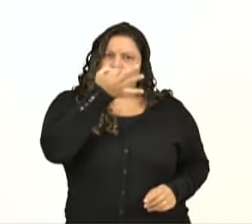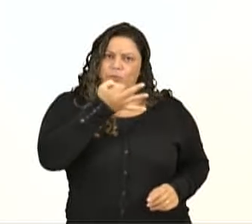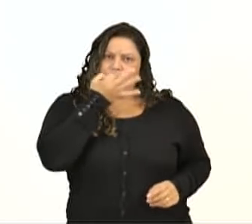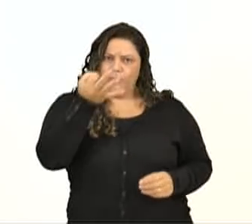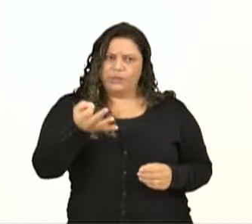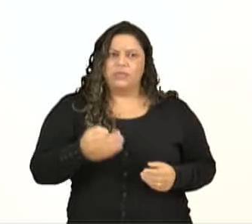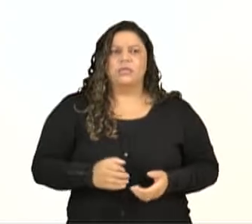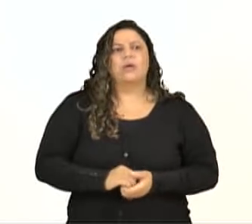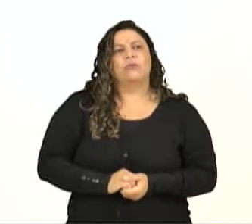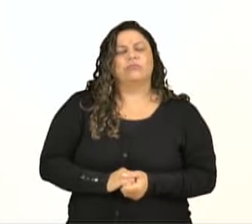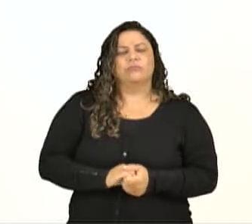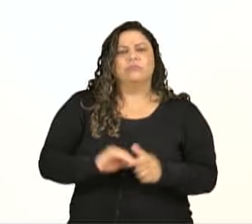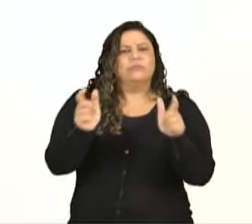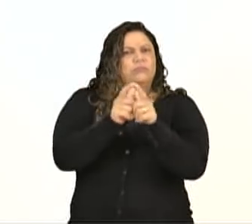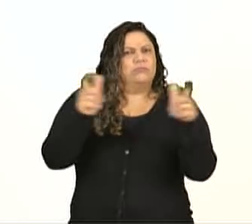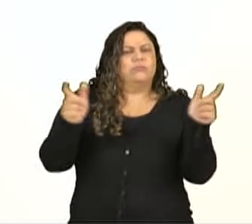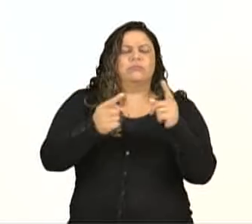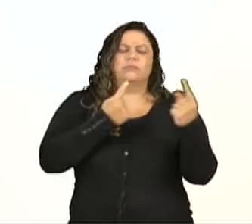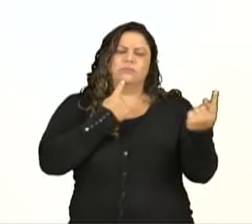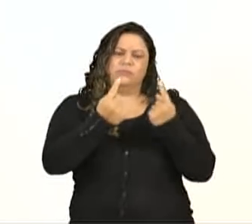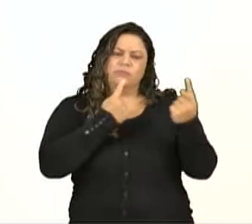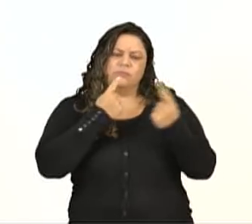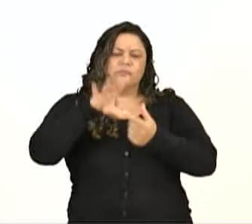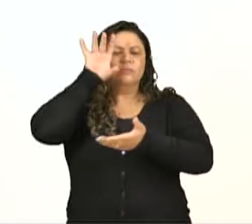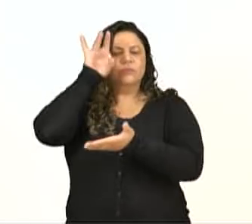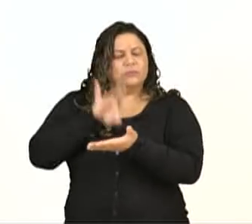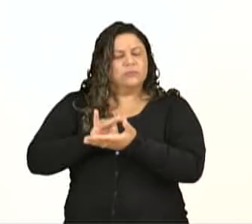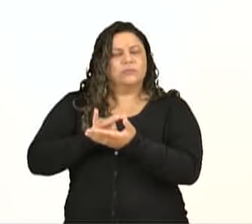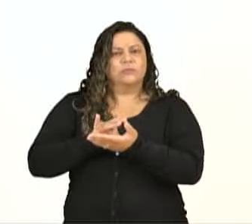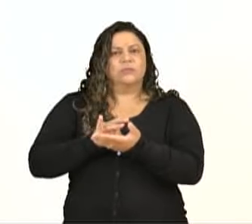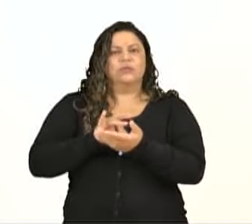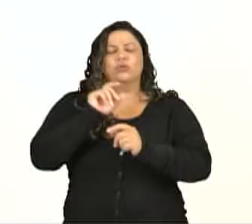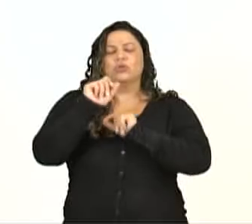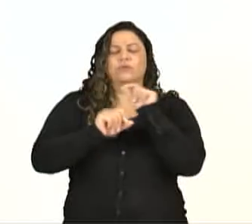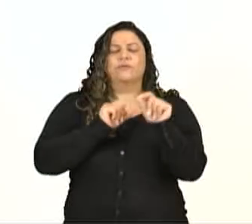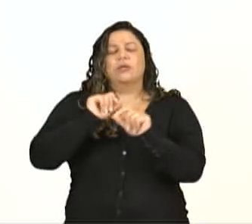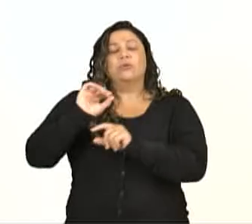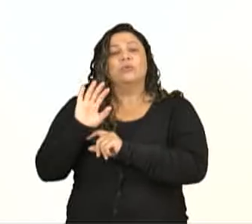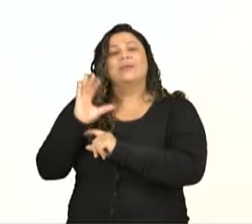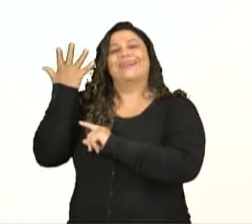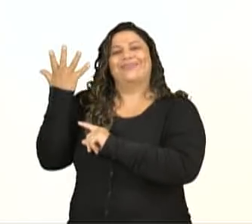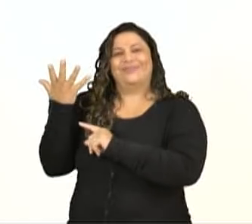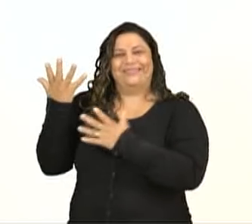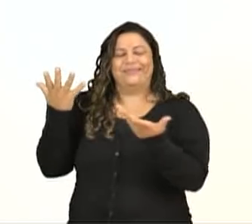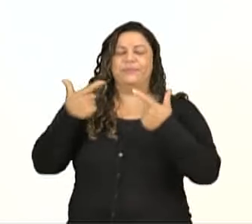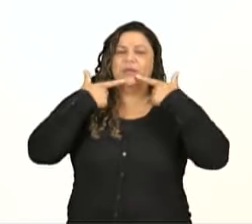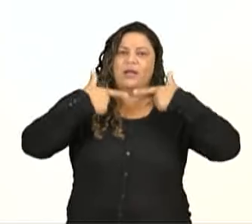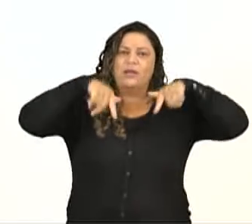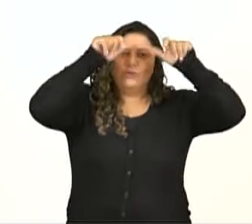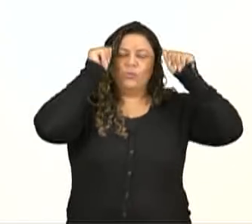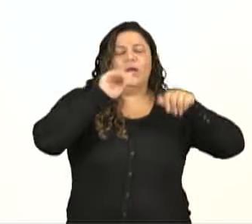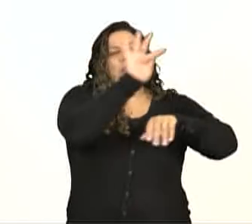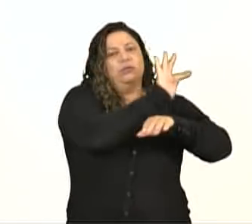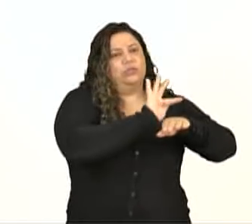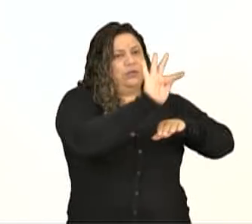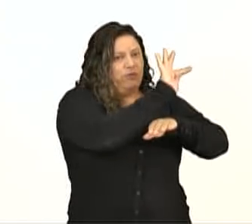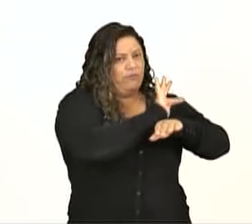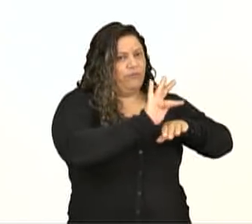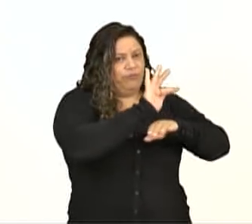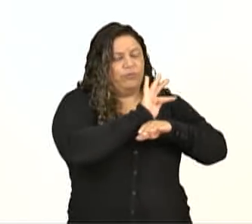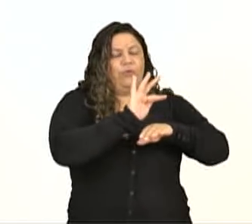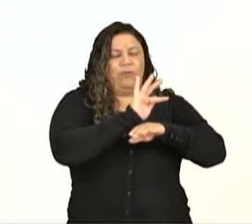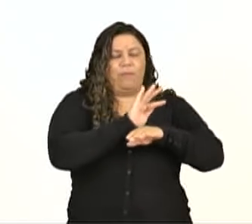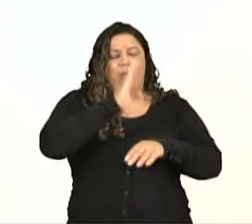Amplia a discussão originada por fatos e acontecimentos. A linguagem é formal, clara